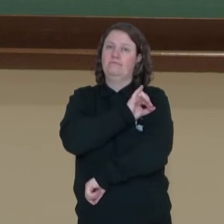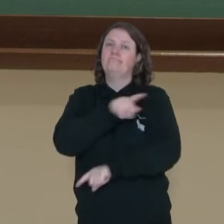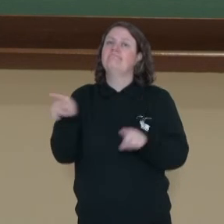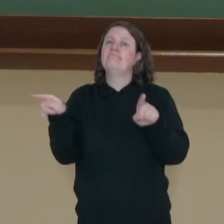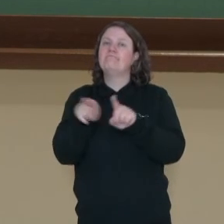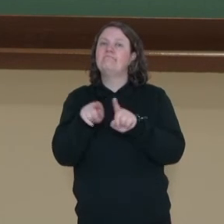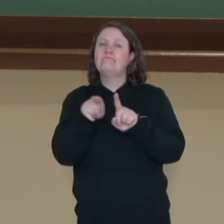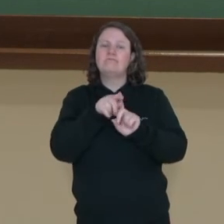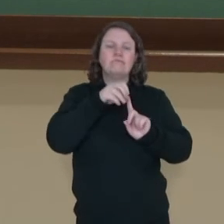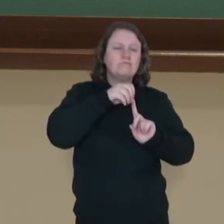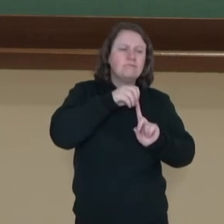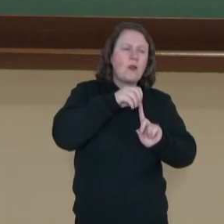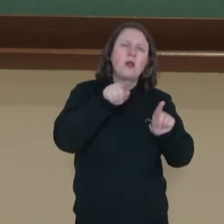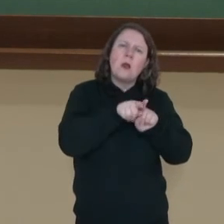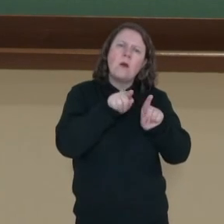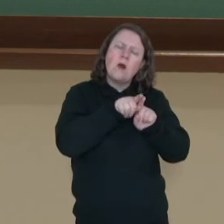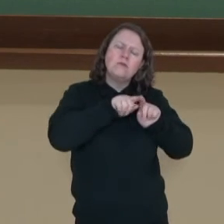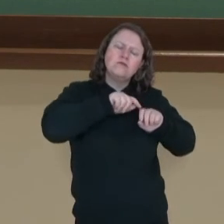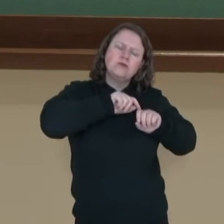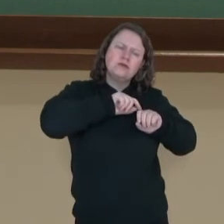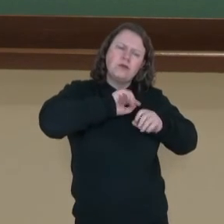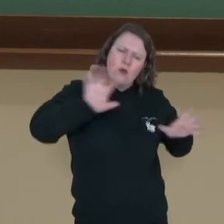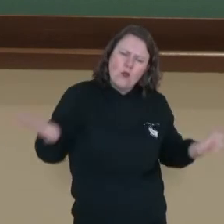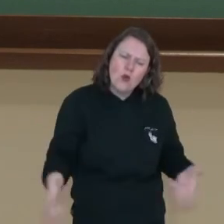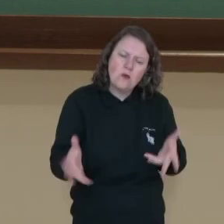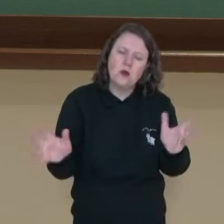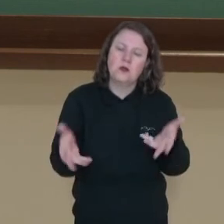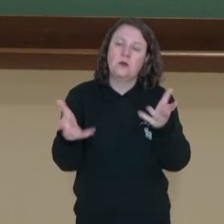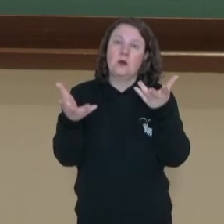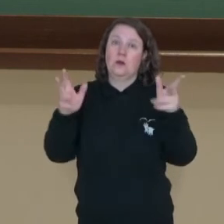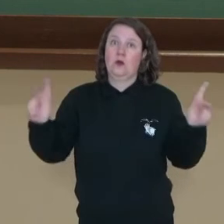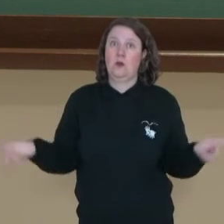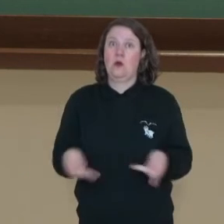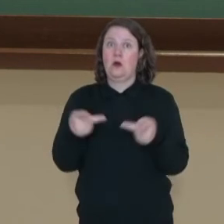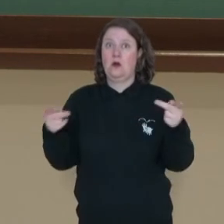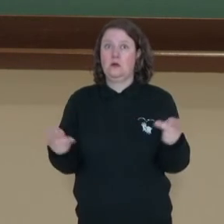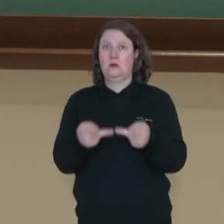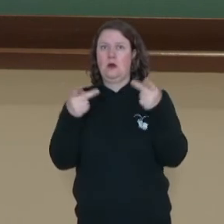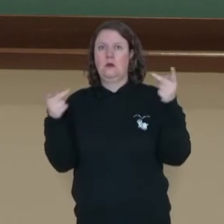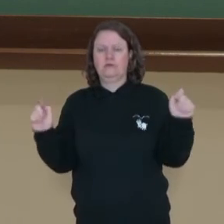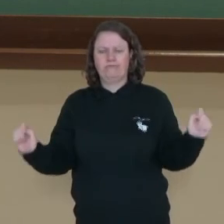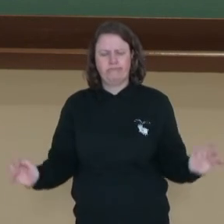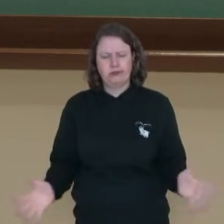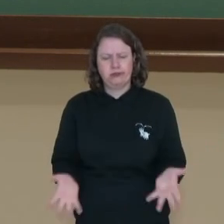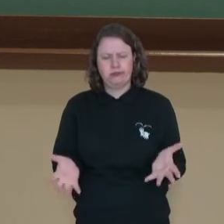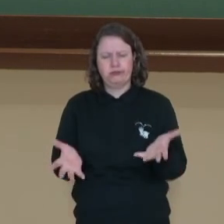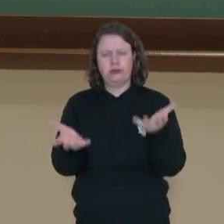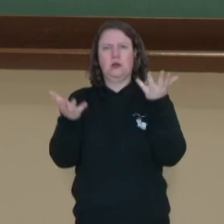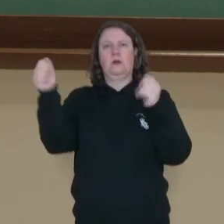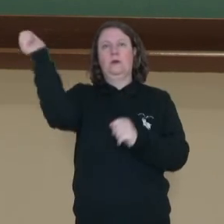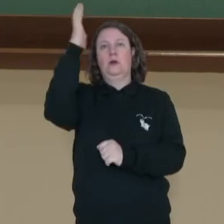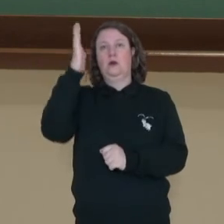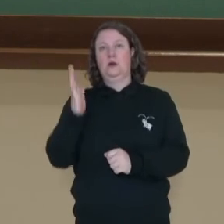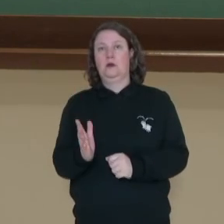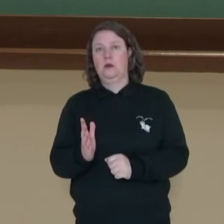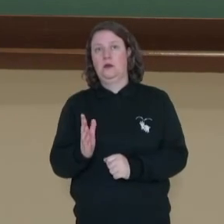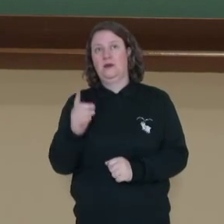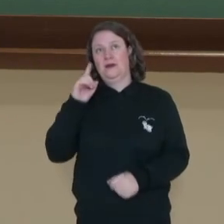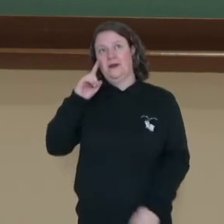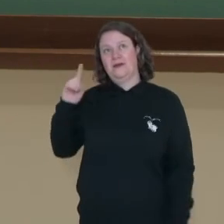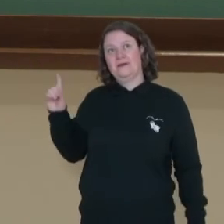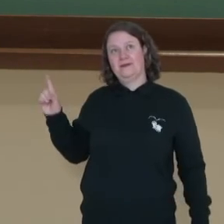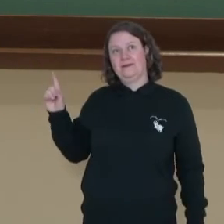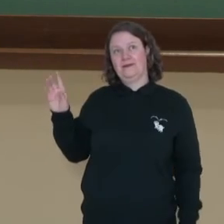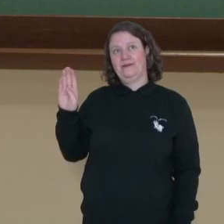trazendo aí o desenvolvimento, trazendo o progresso para o Brasil e esse processo de industrialização, ali a figura